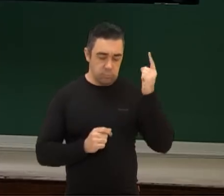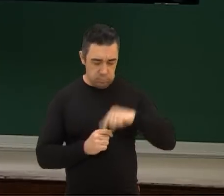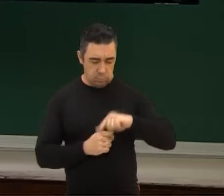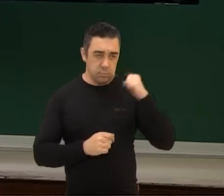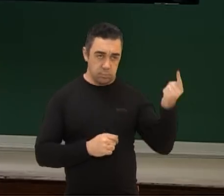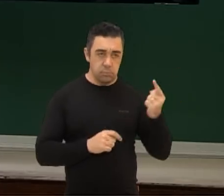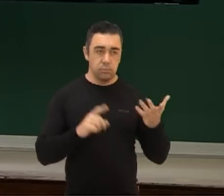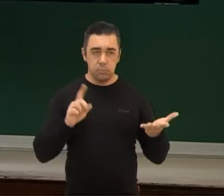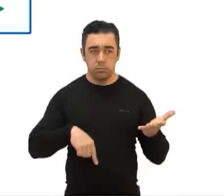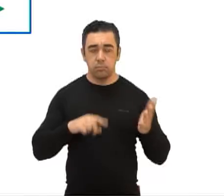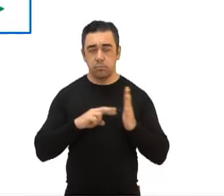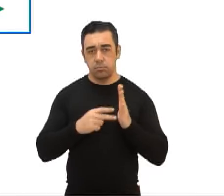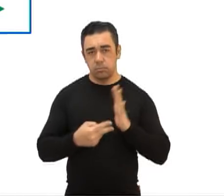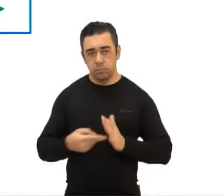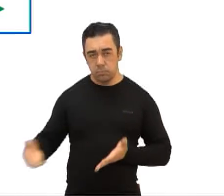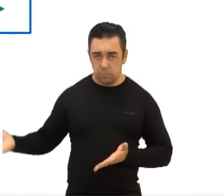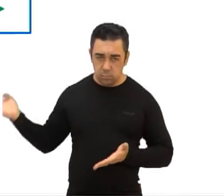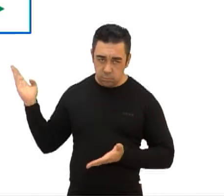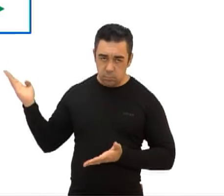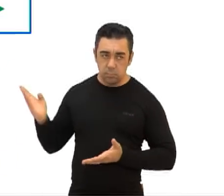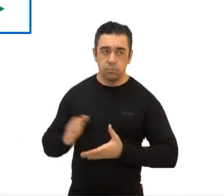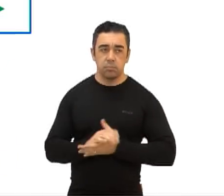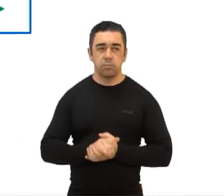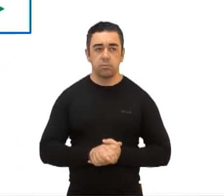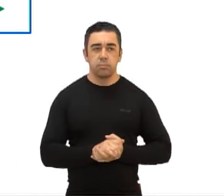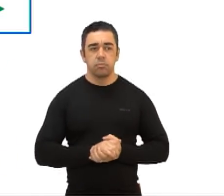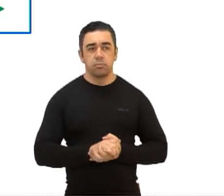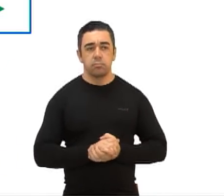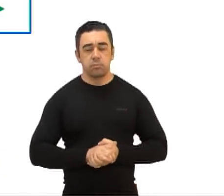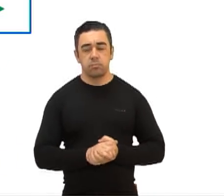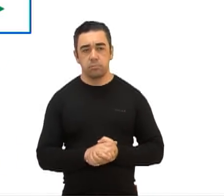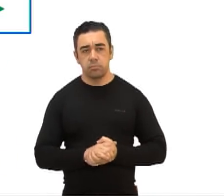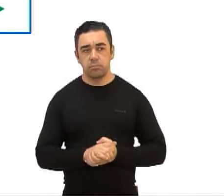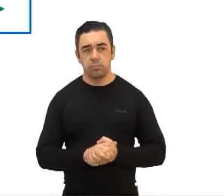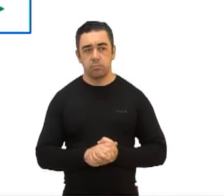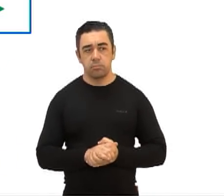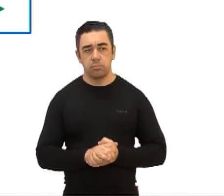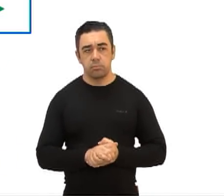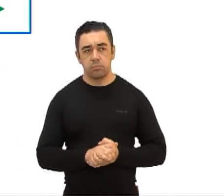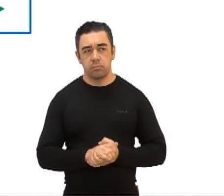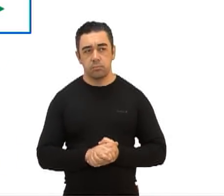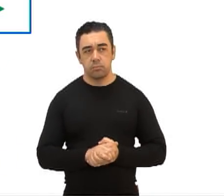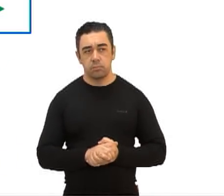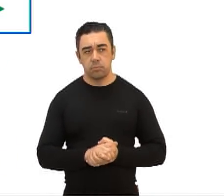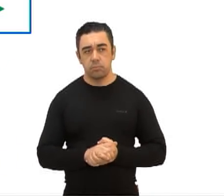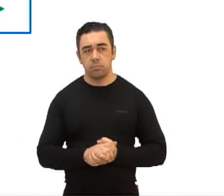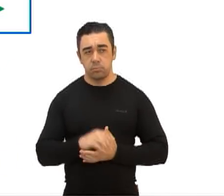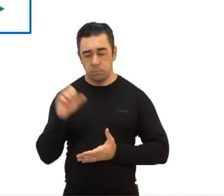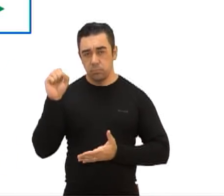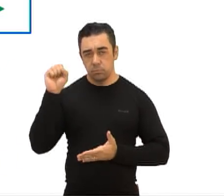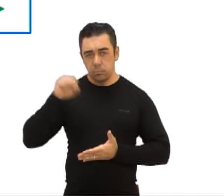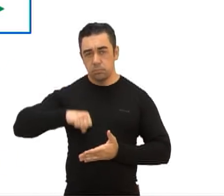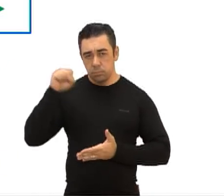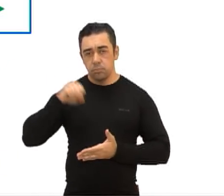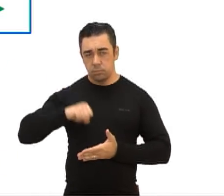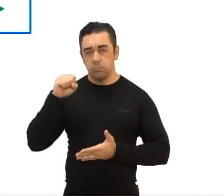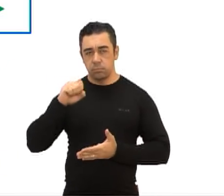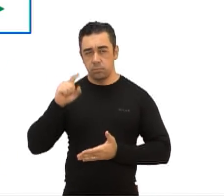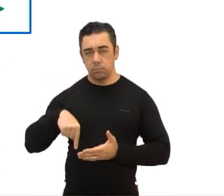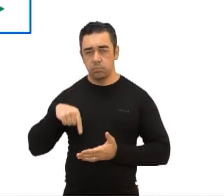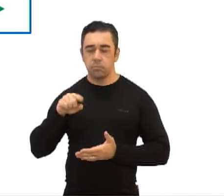BO. Então, vejamos aqui. Será que eles são adjacentes ou não? Então, sim, né? Eles